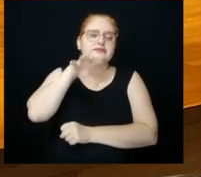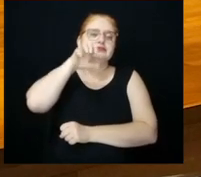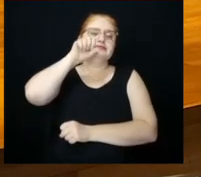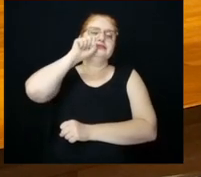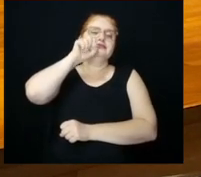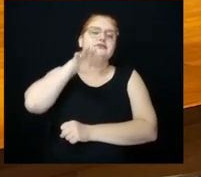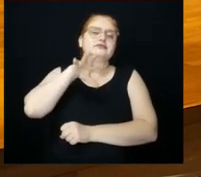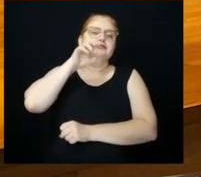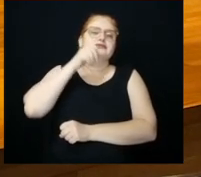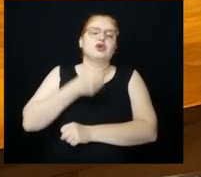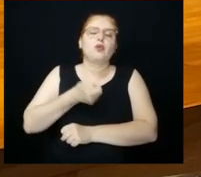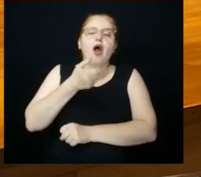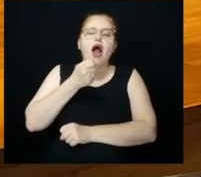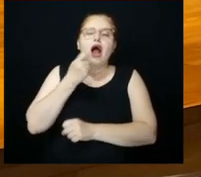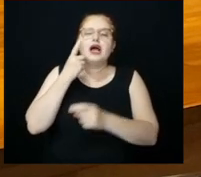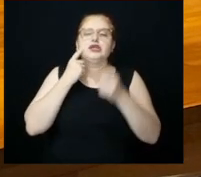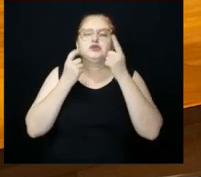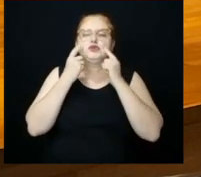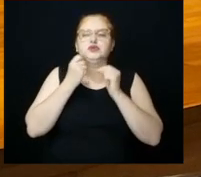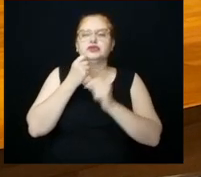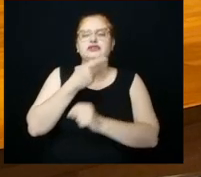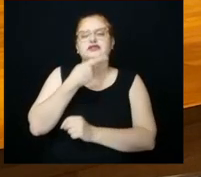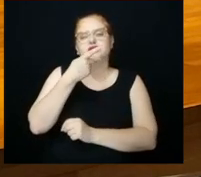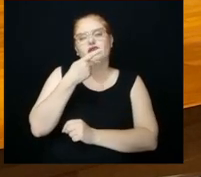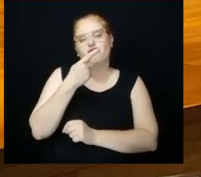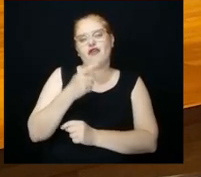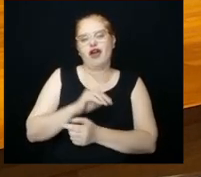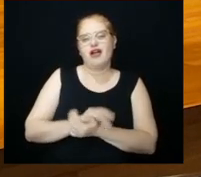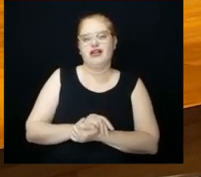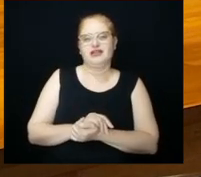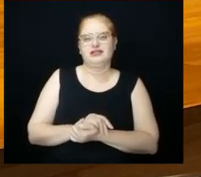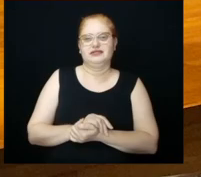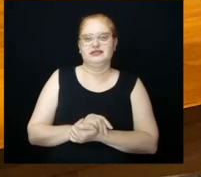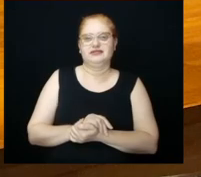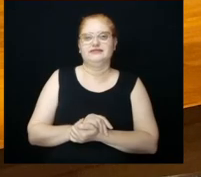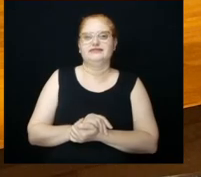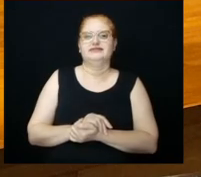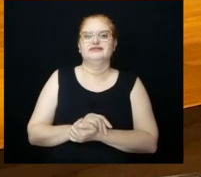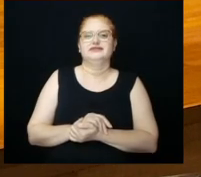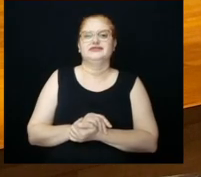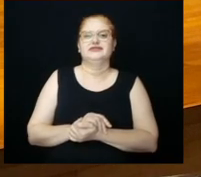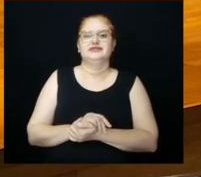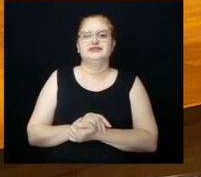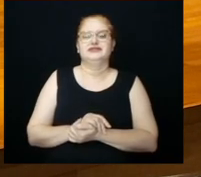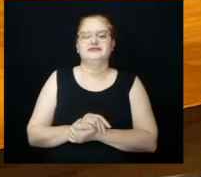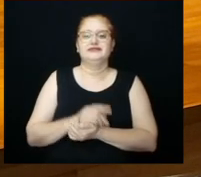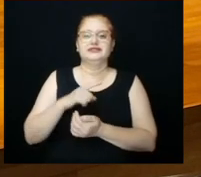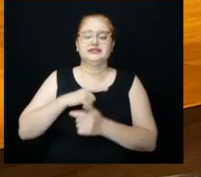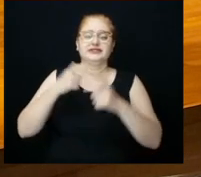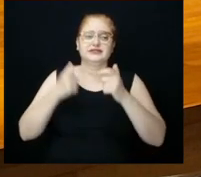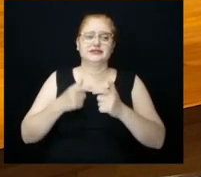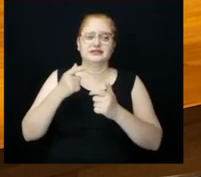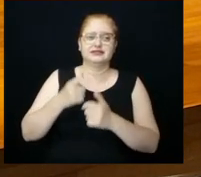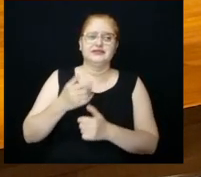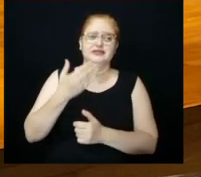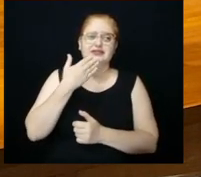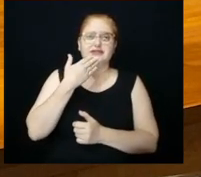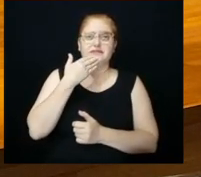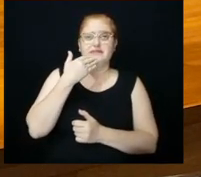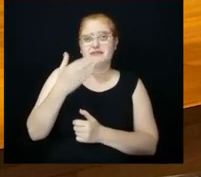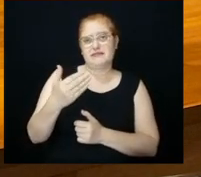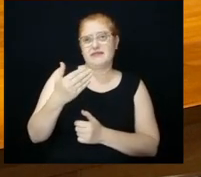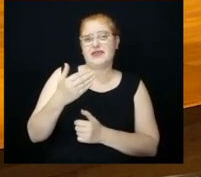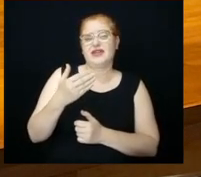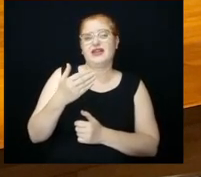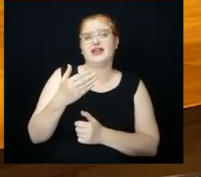soluço. Então, ele repete a sussurrante súplica que se limpa aquele refúgio. Lhe peço, tio Tuaí,